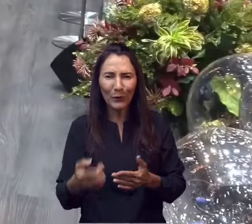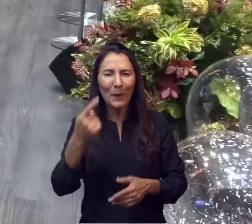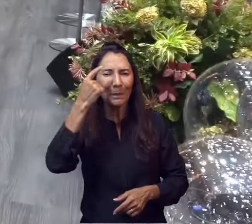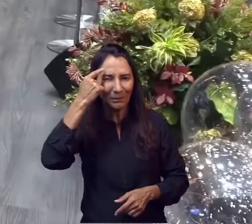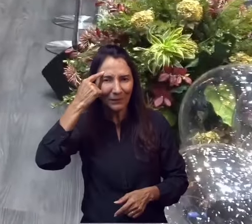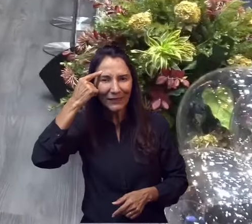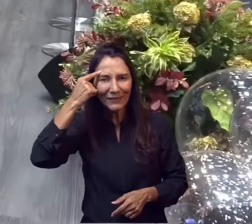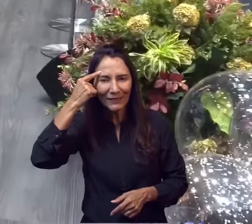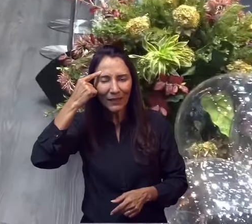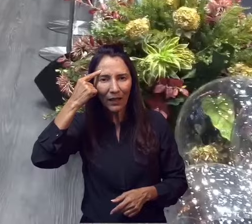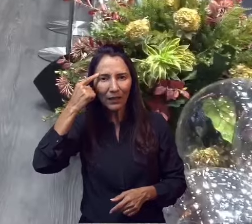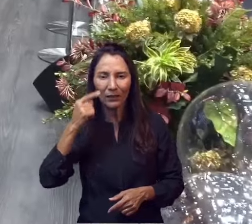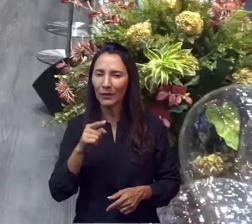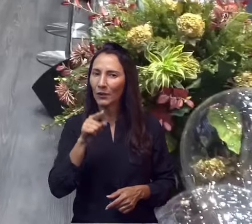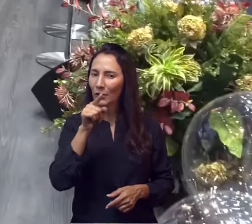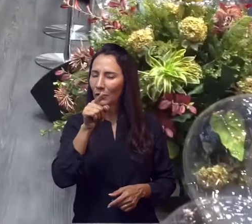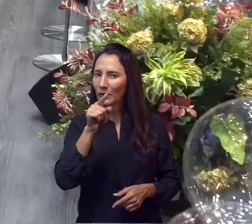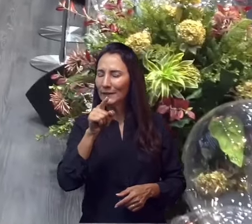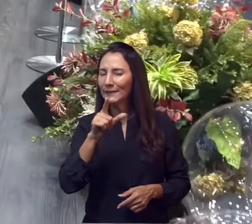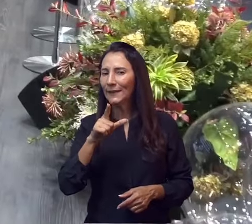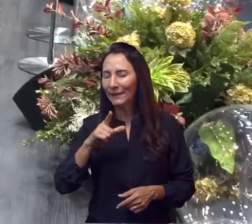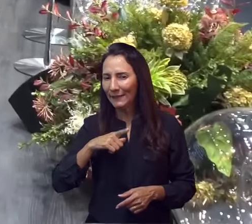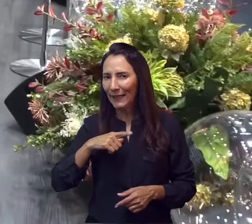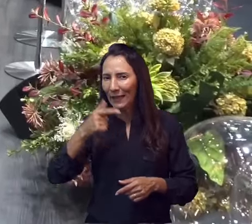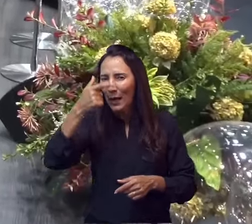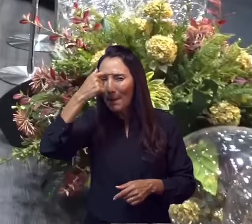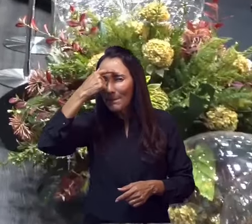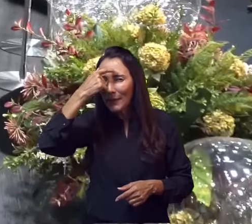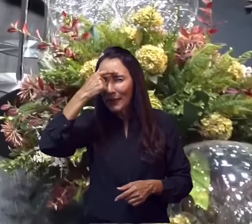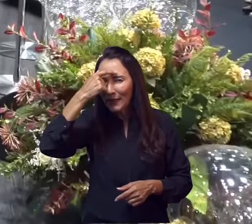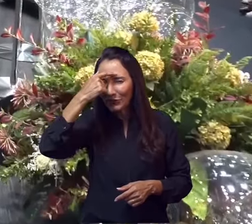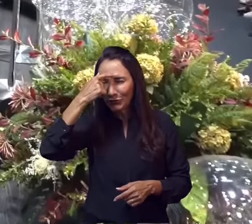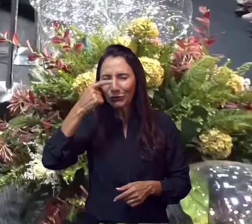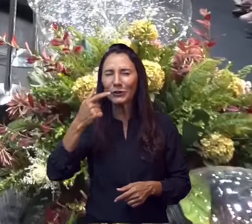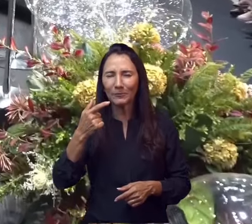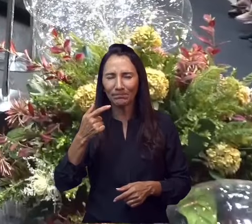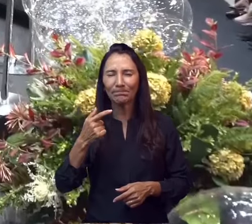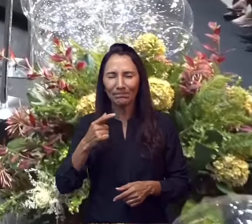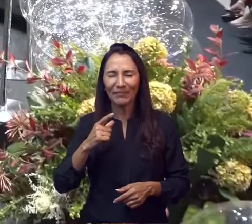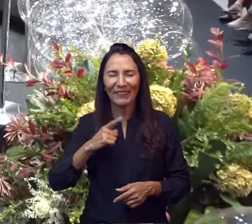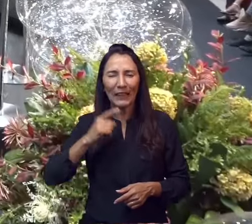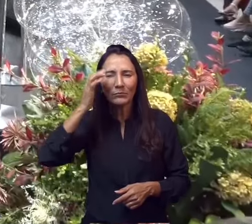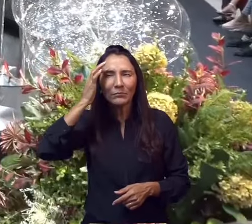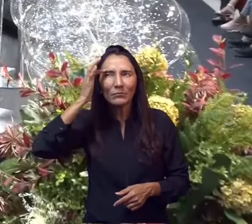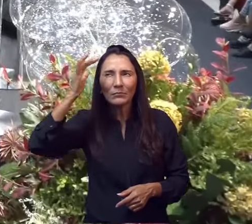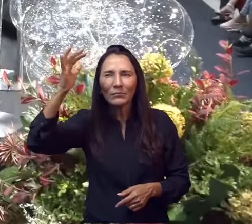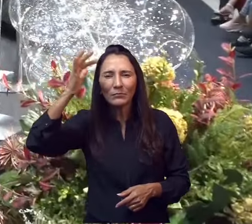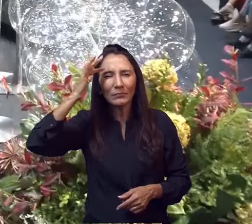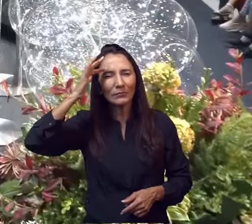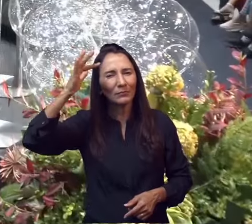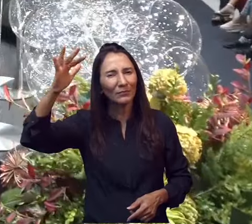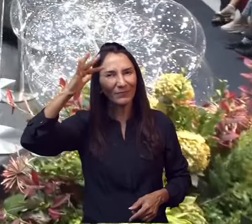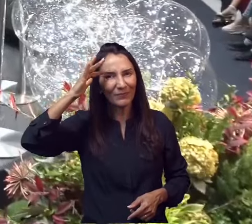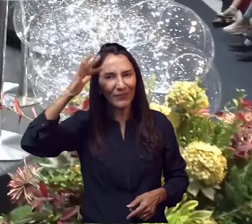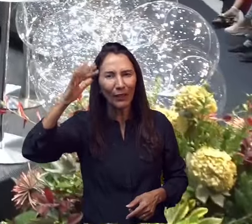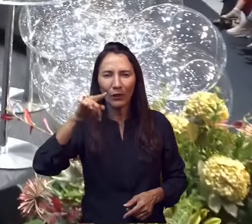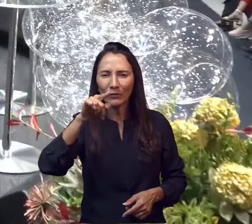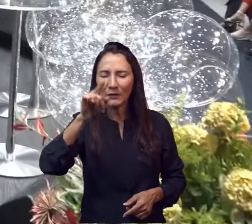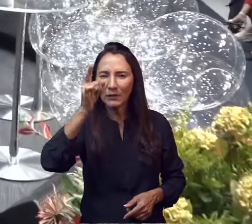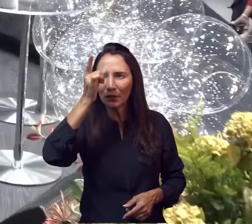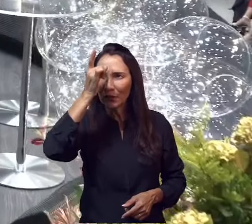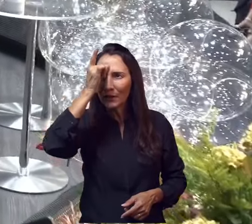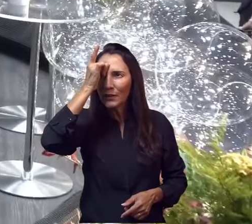Você tem uma faculdade na sua mente chamada imaginação a capacidade de criar